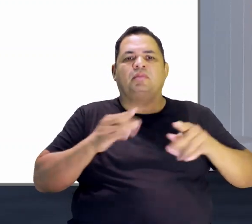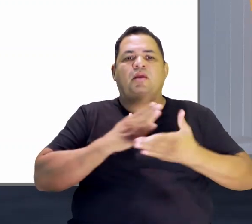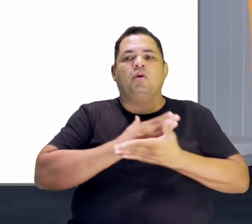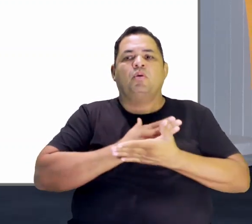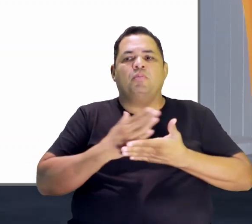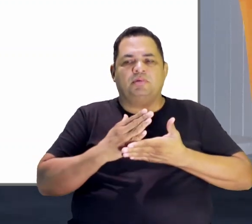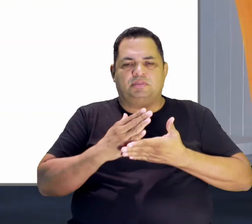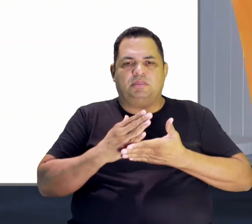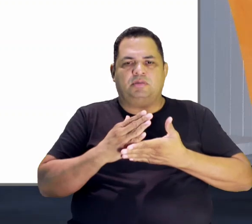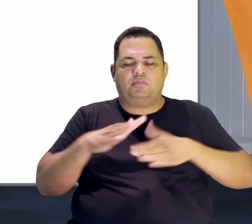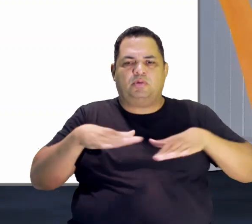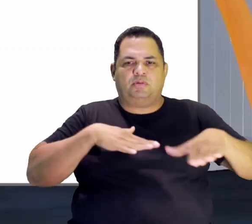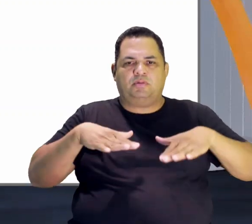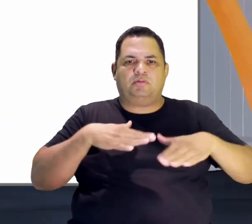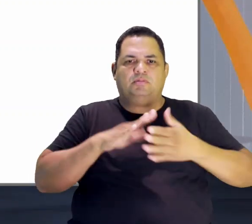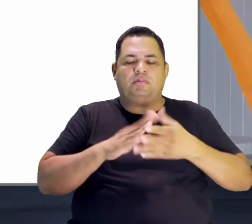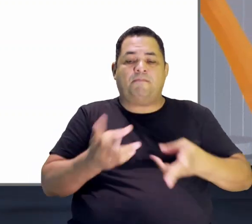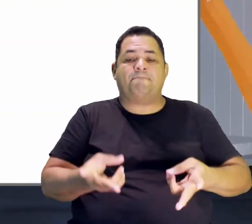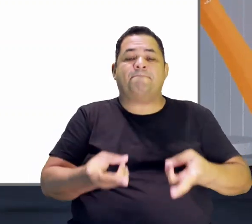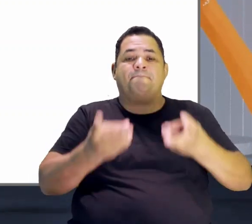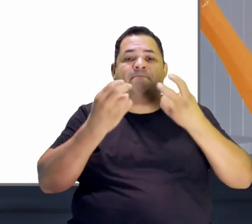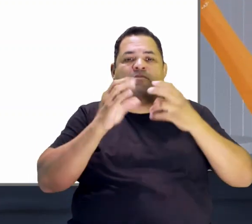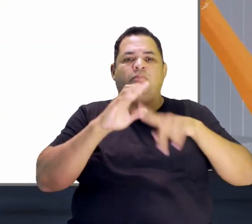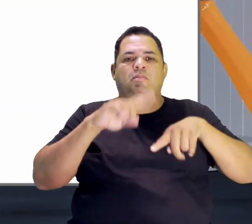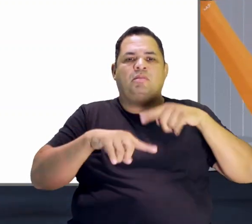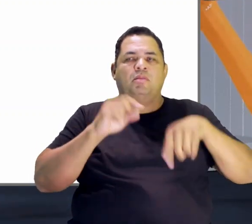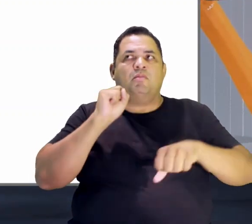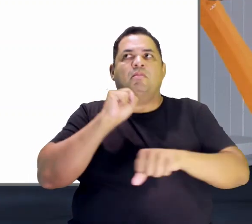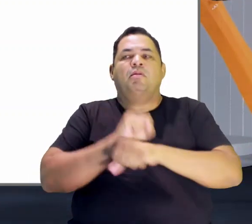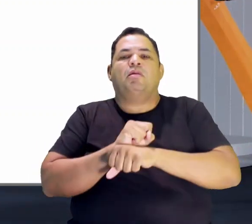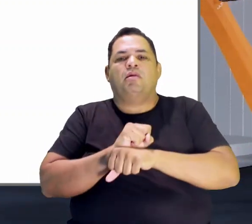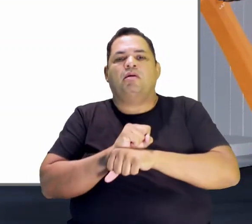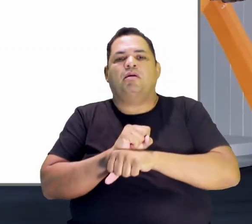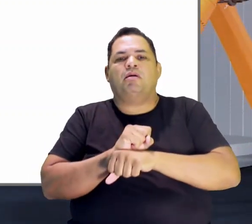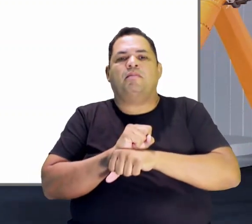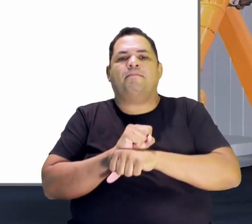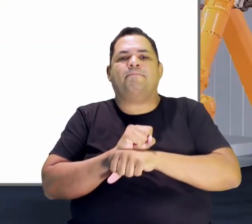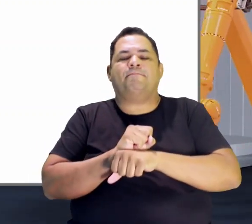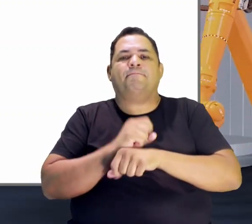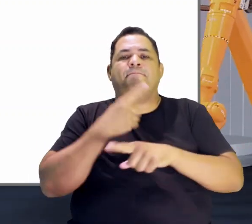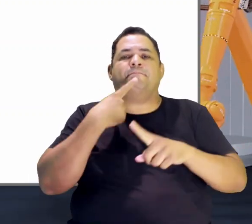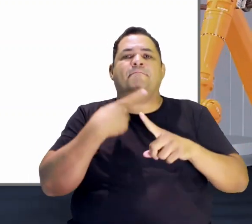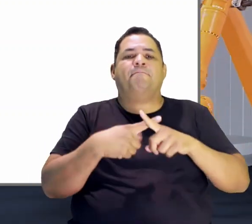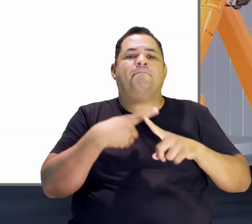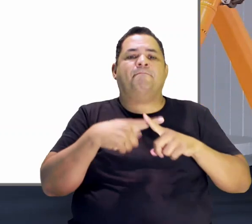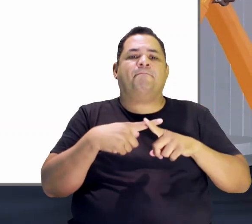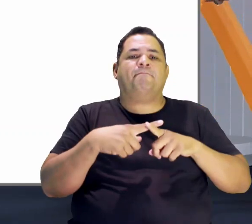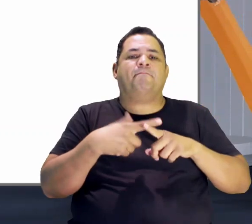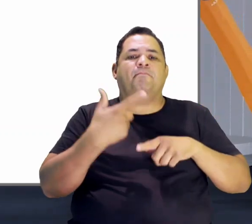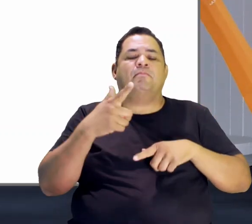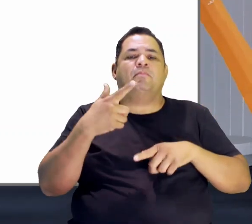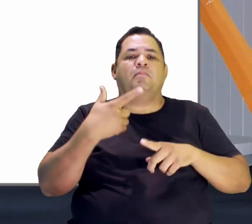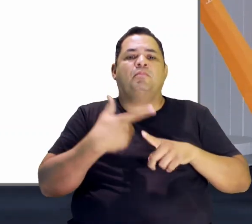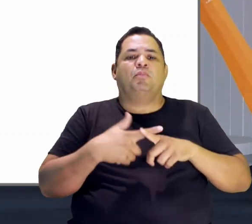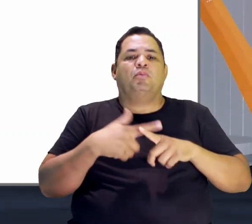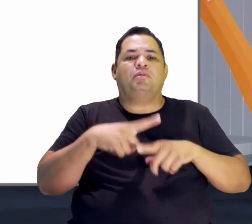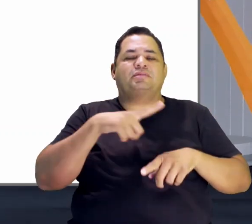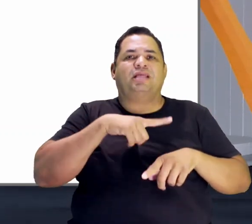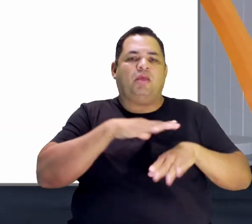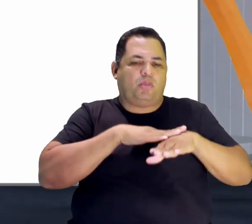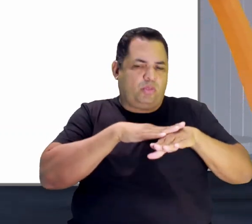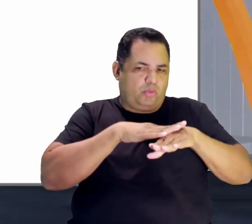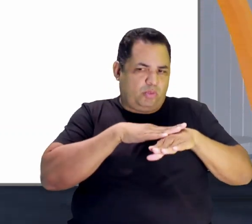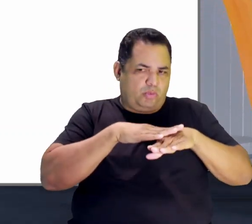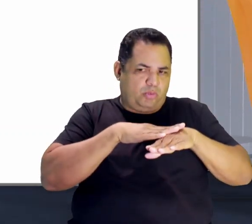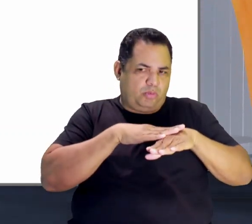iniciar o movimento. E ele percebeu que o corpo parava, na verdade, devido a uma outra coisa, ao